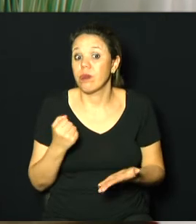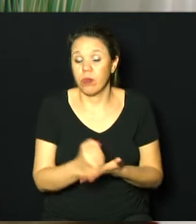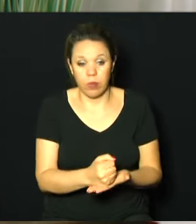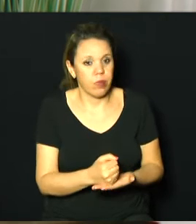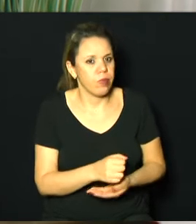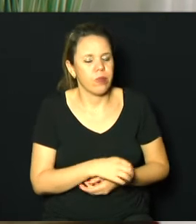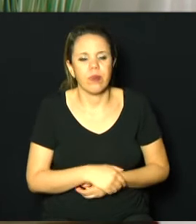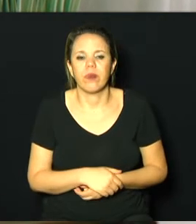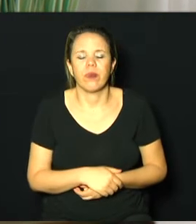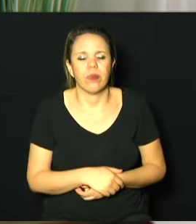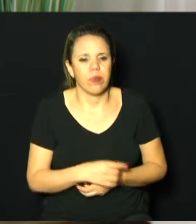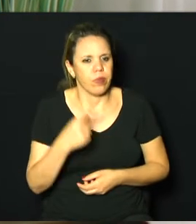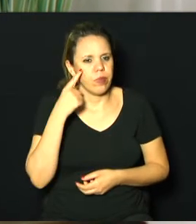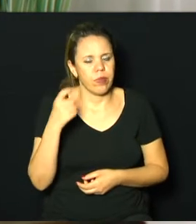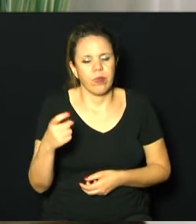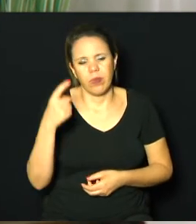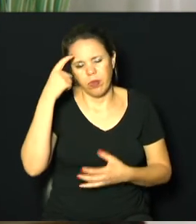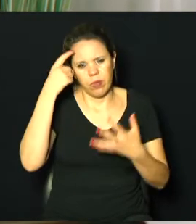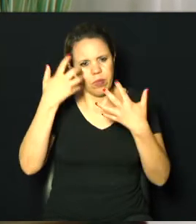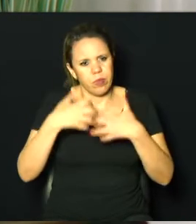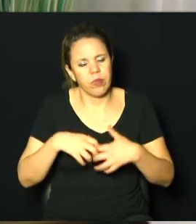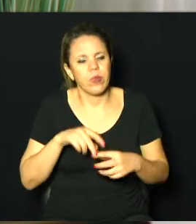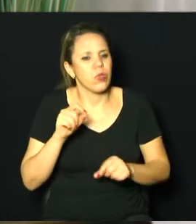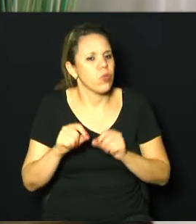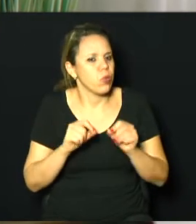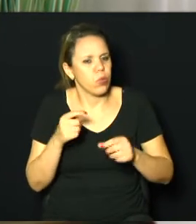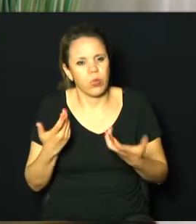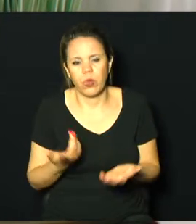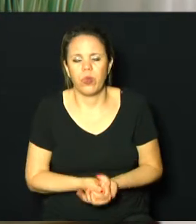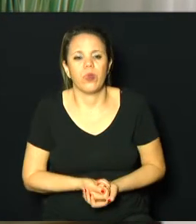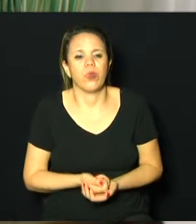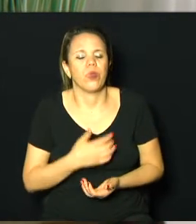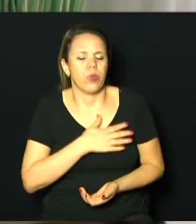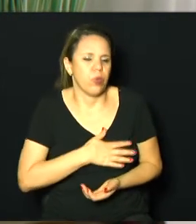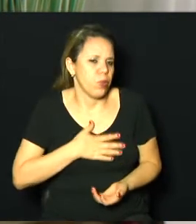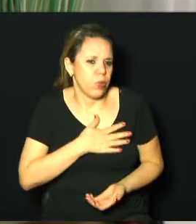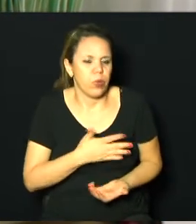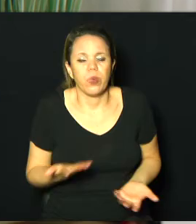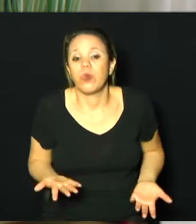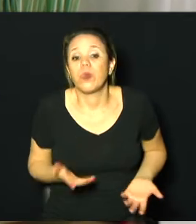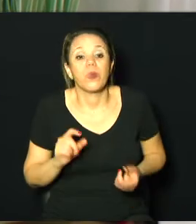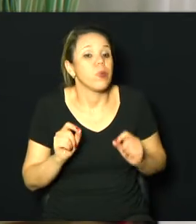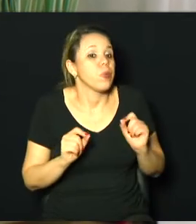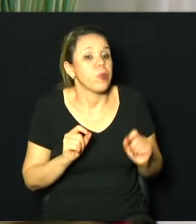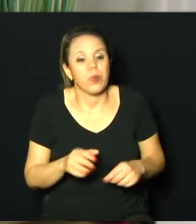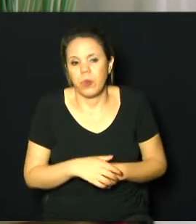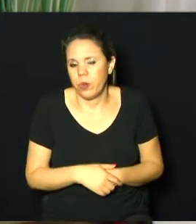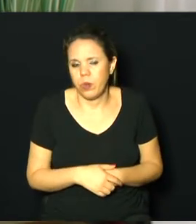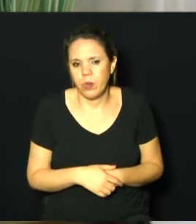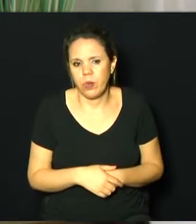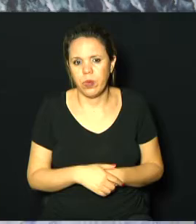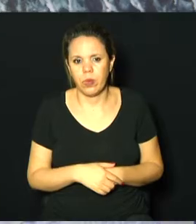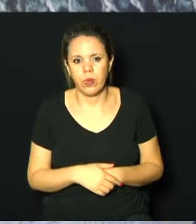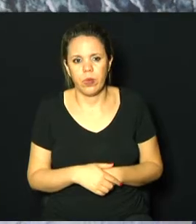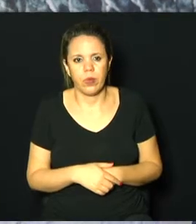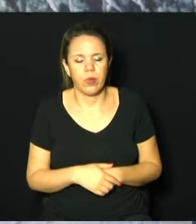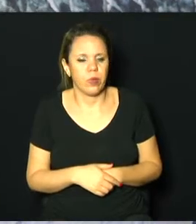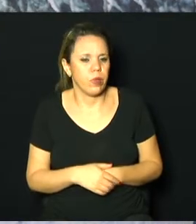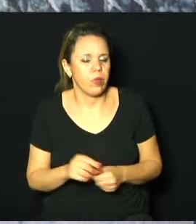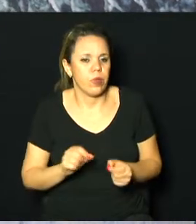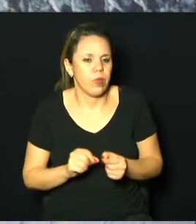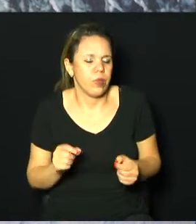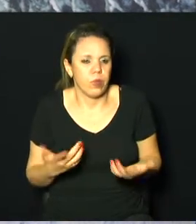muito. É interessante a gente pensar assim, o que eu gosto, né? O que me dá prazer, né? O que eu gosto de